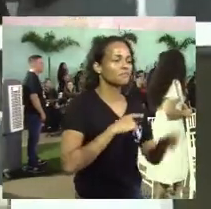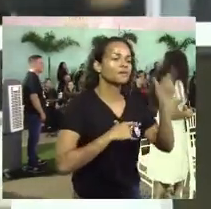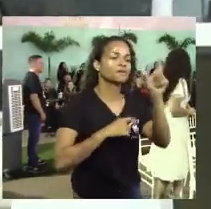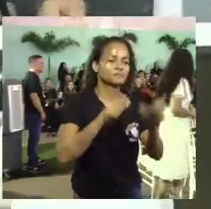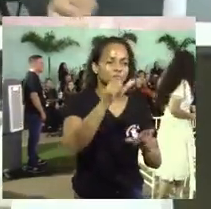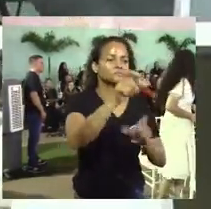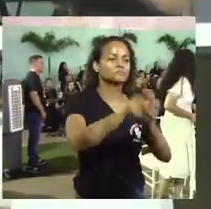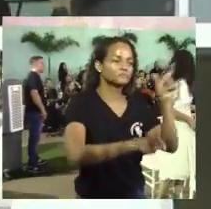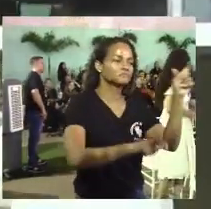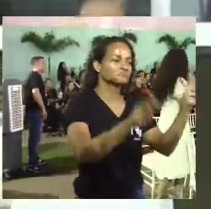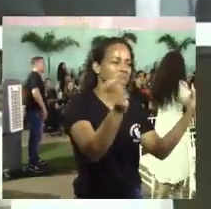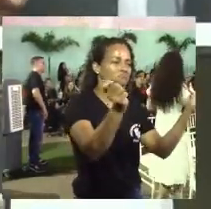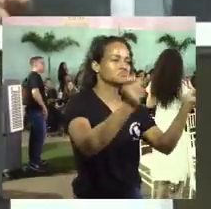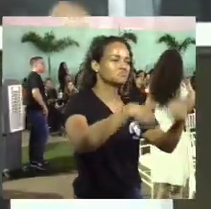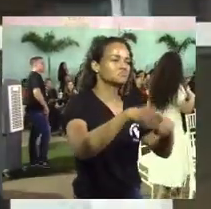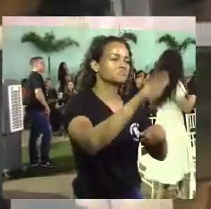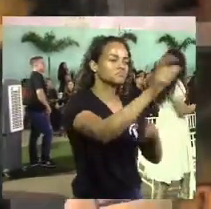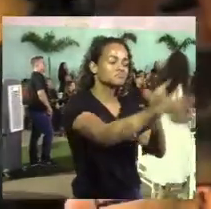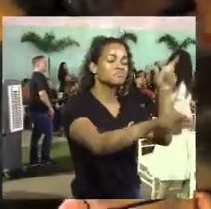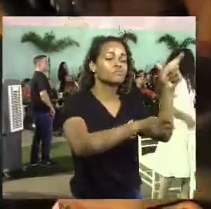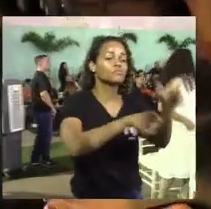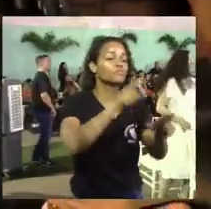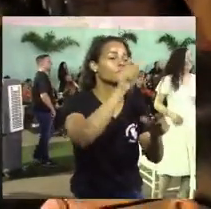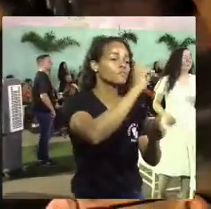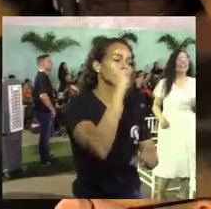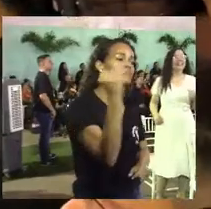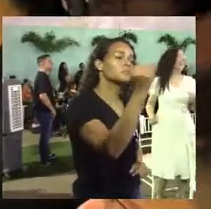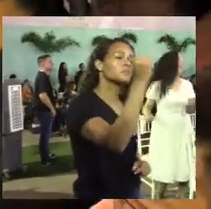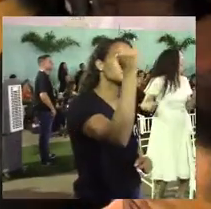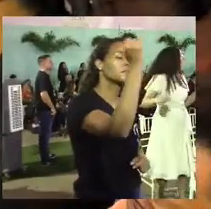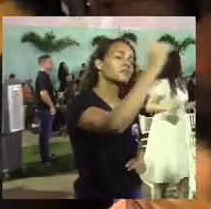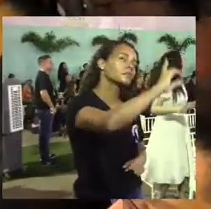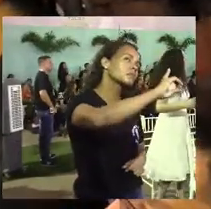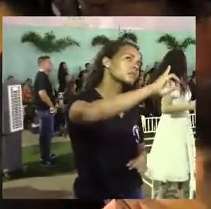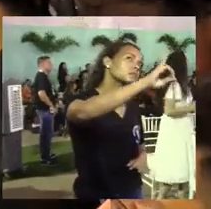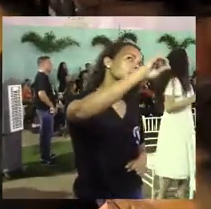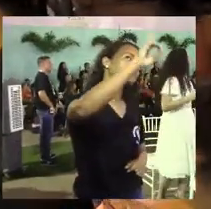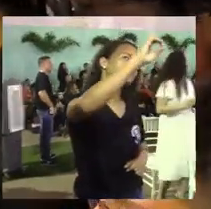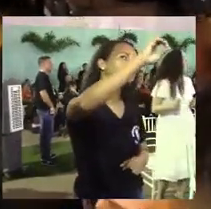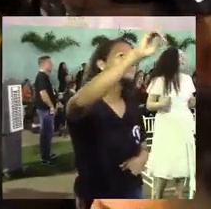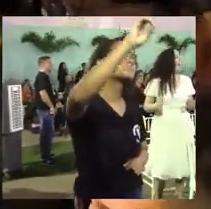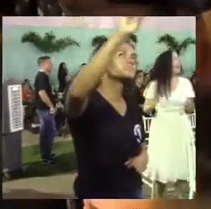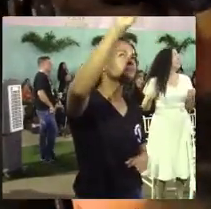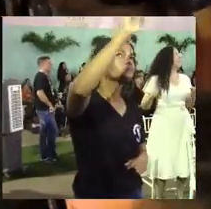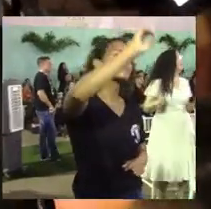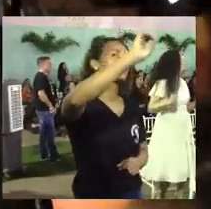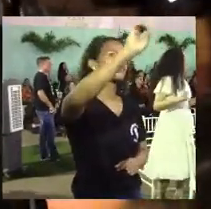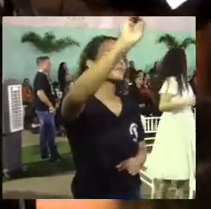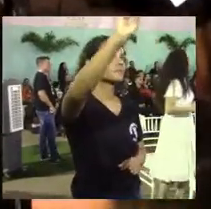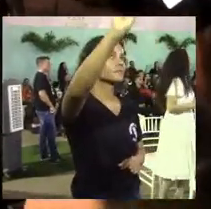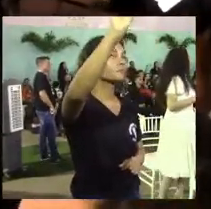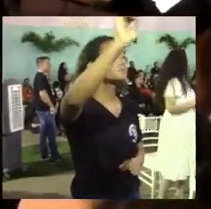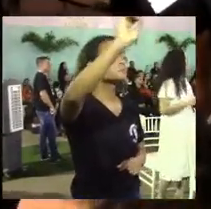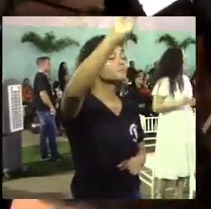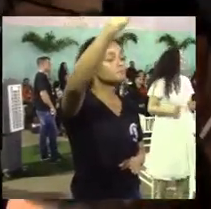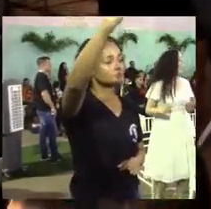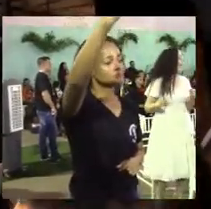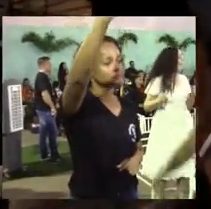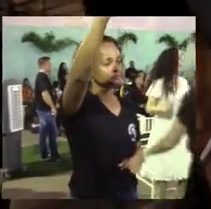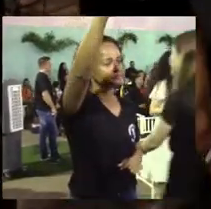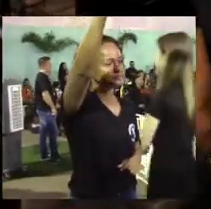eu nunca vi isso que coisa tão bonita que pensa obrigado